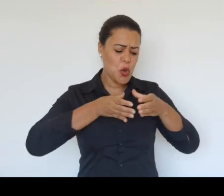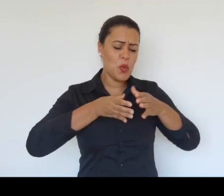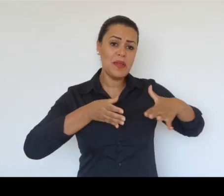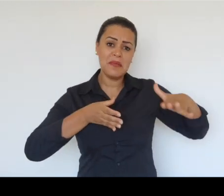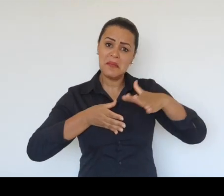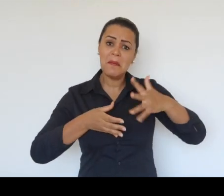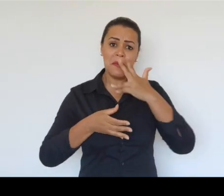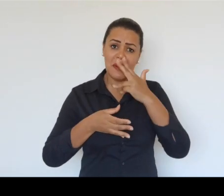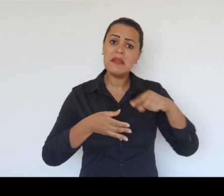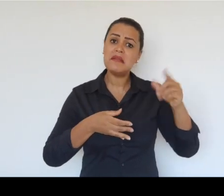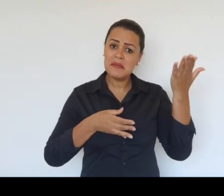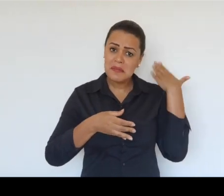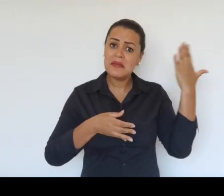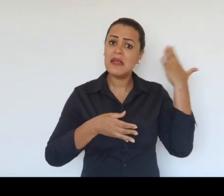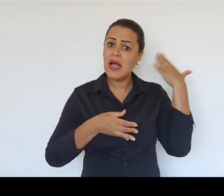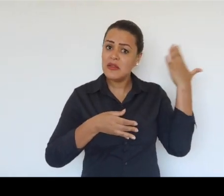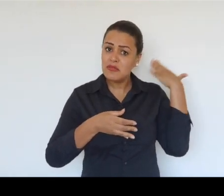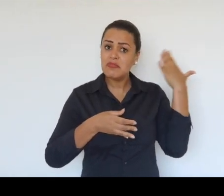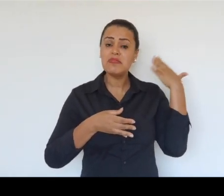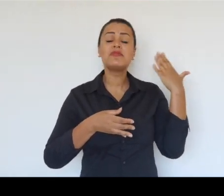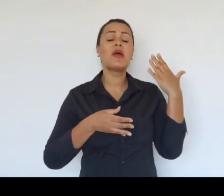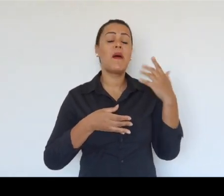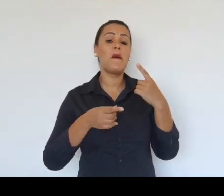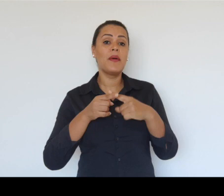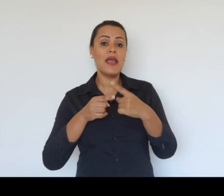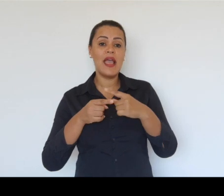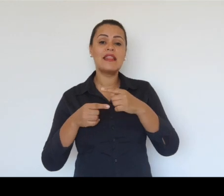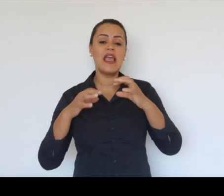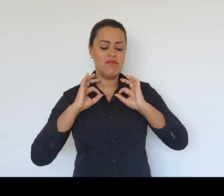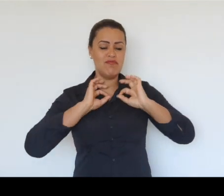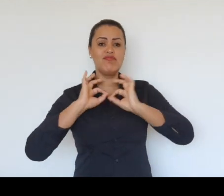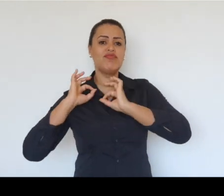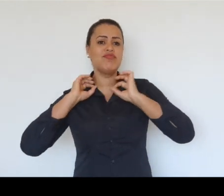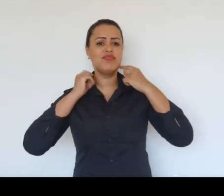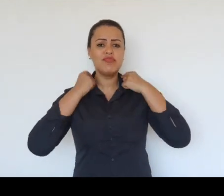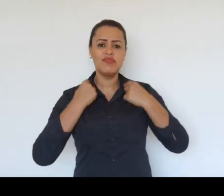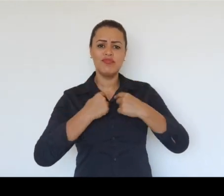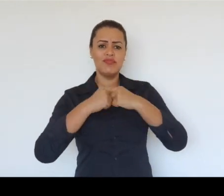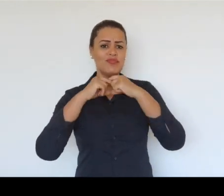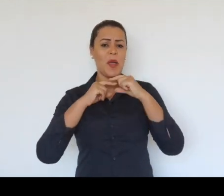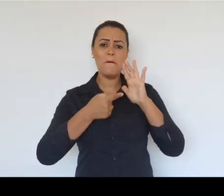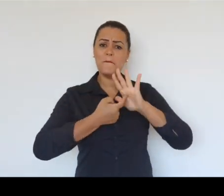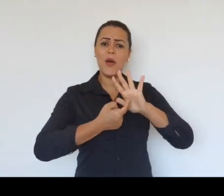porque a gente tem algumas coisas estéticas, né, como os zoólitos, os adornos, então isso